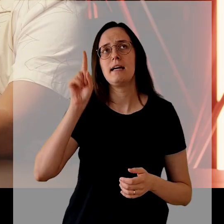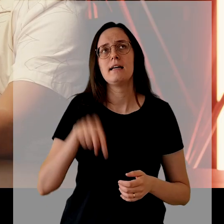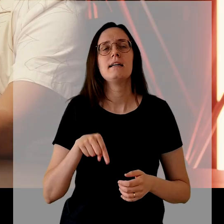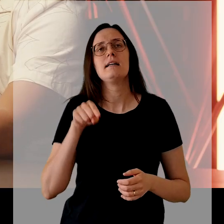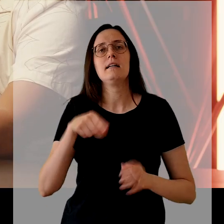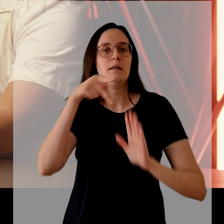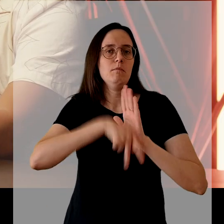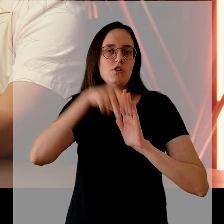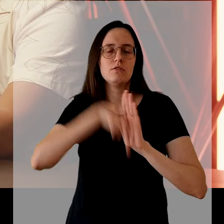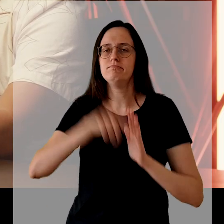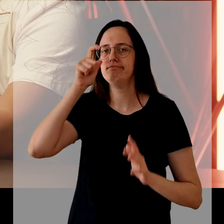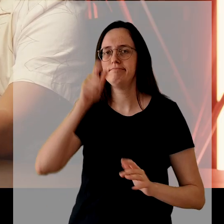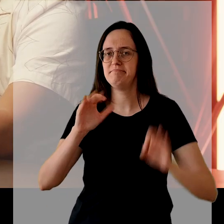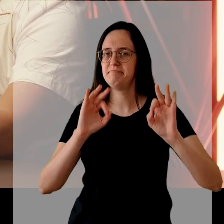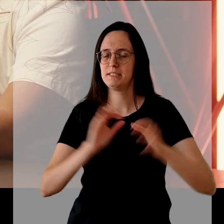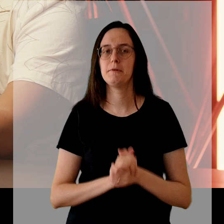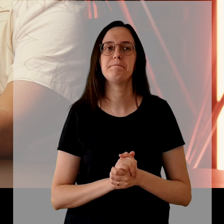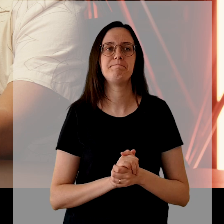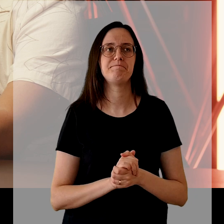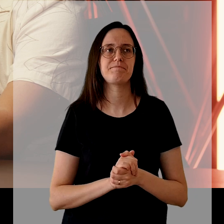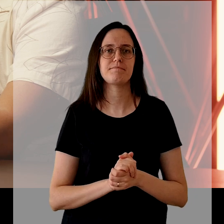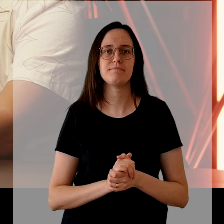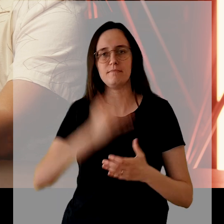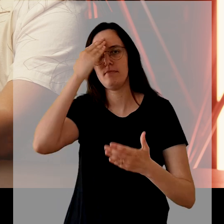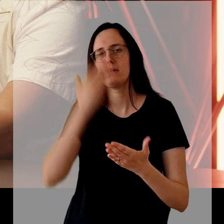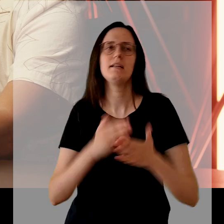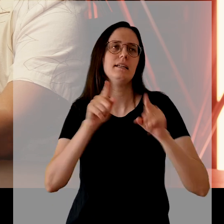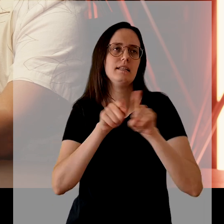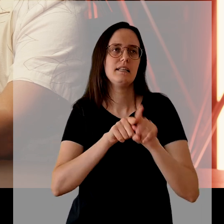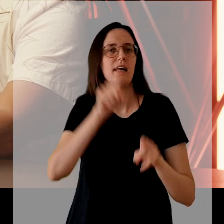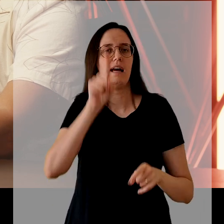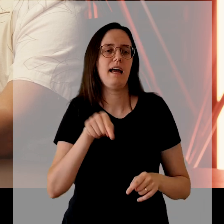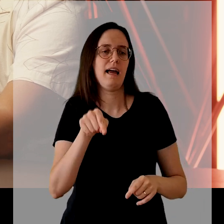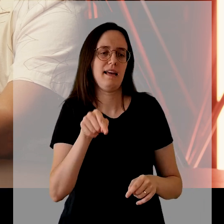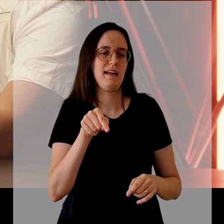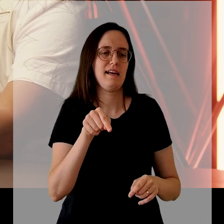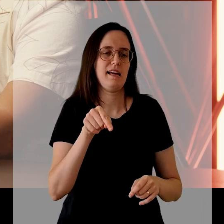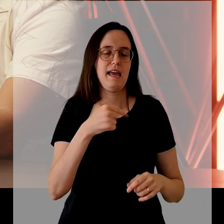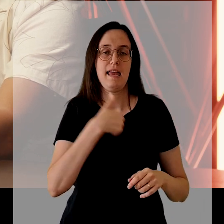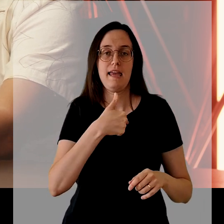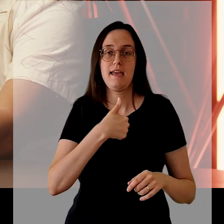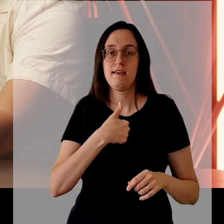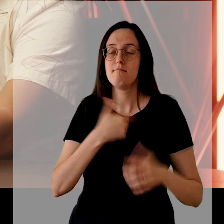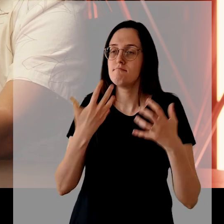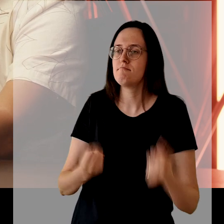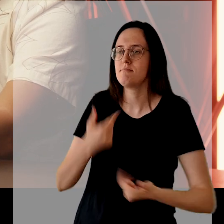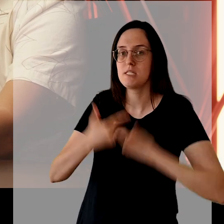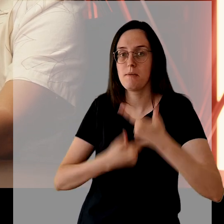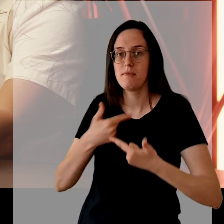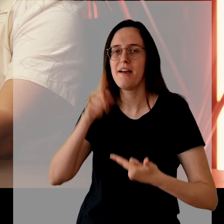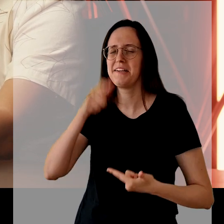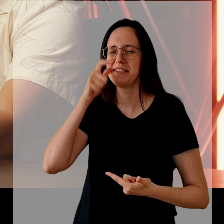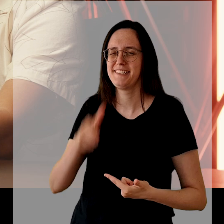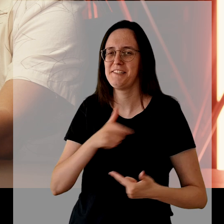Foi um projeto bastante interessante. Até como eu peguei esse trabalho é um